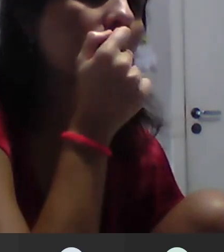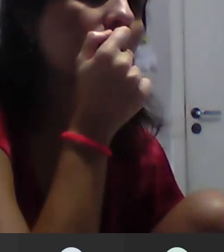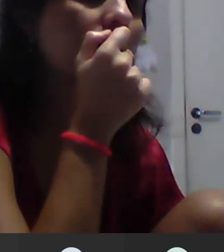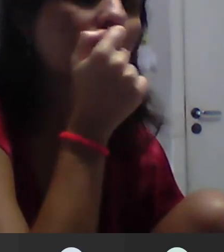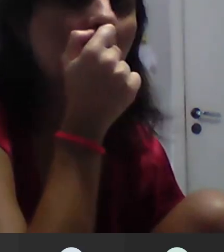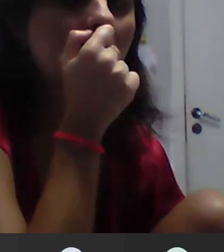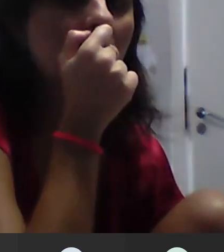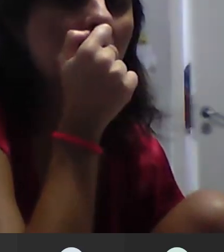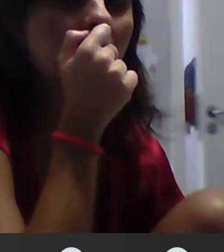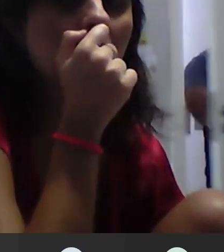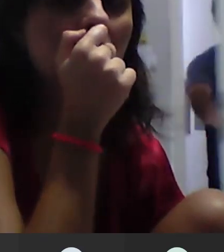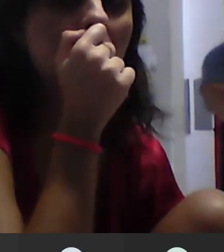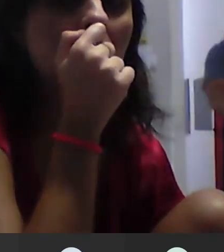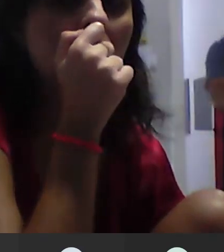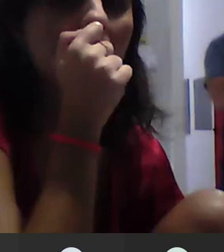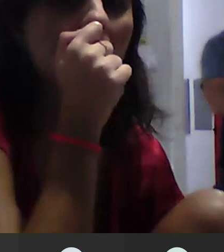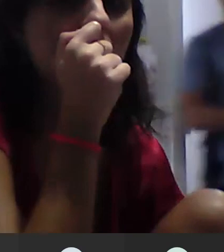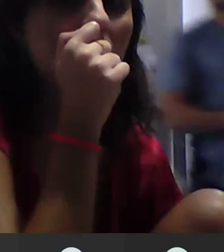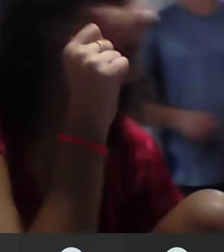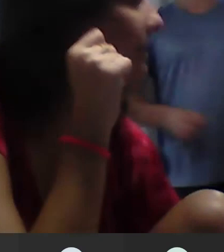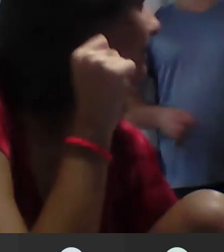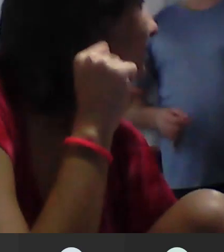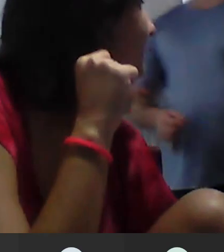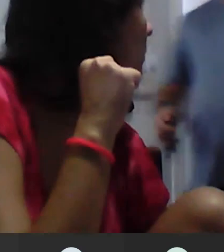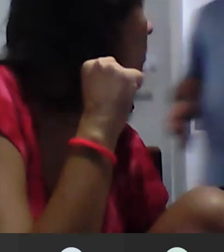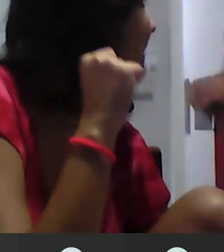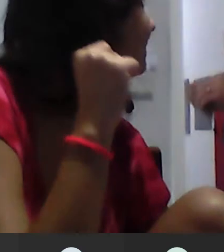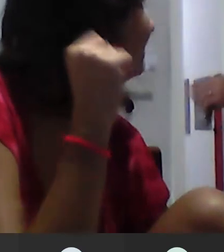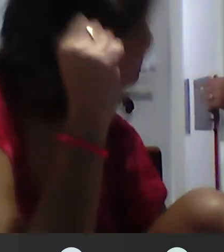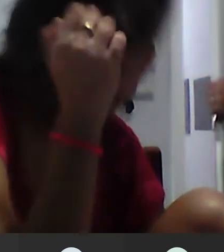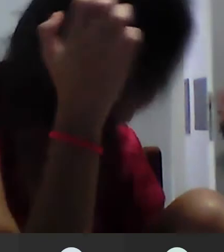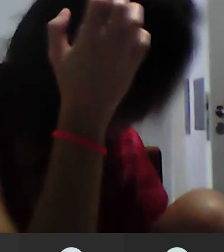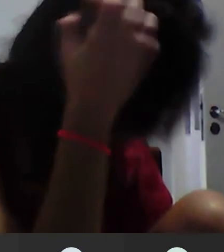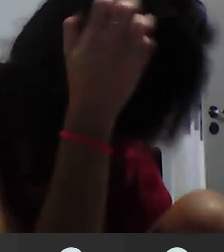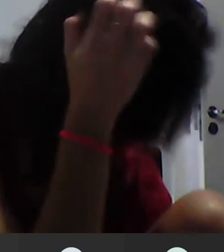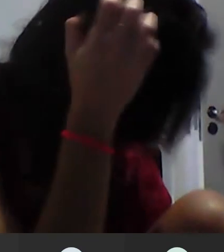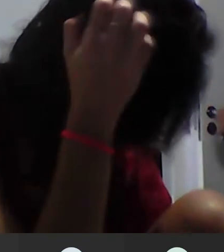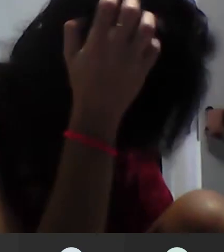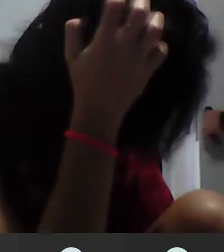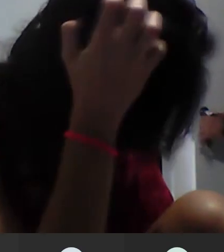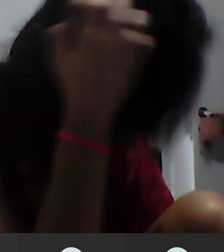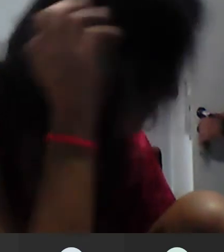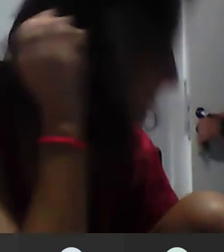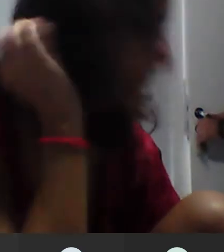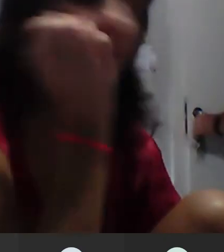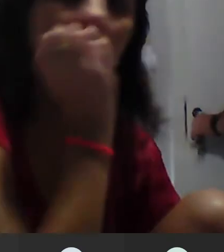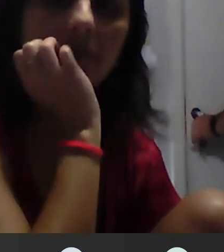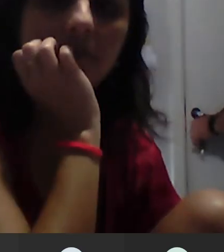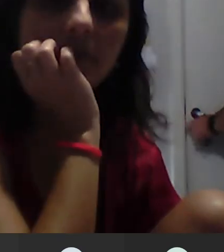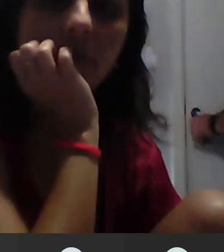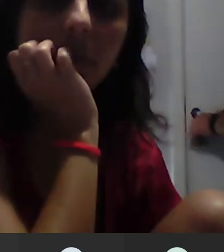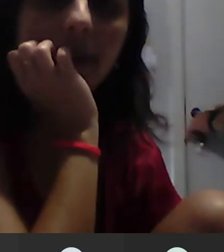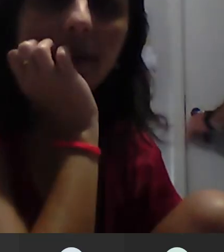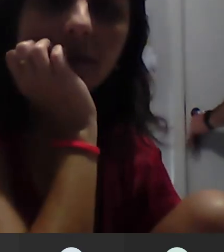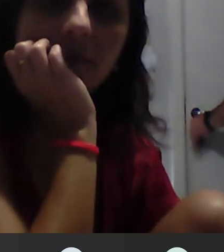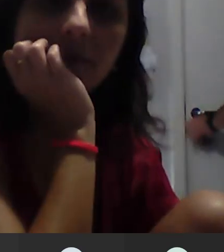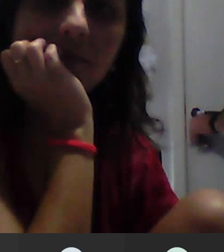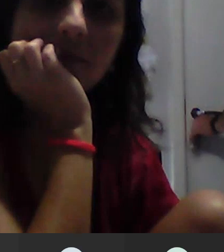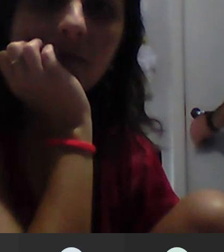não mostrou os outros resultados, né, mas que seriam, assim, bem interessantes para a gente ver também.